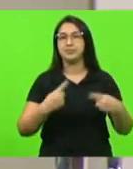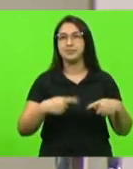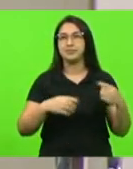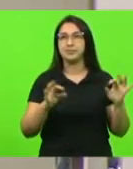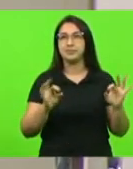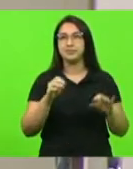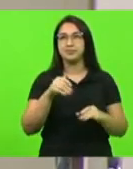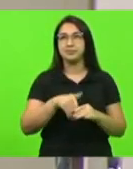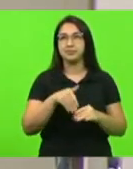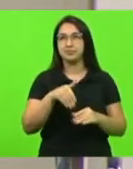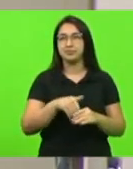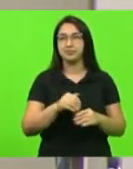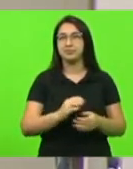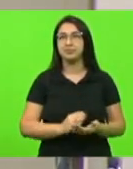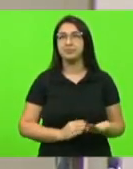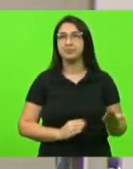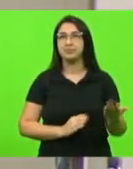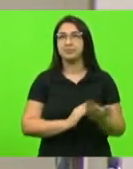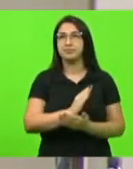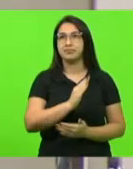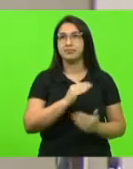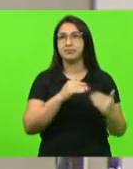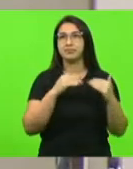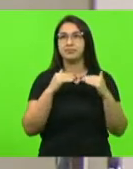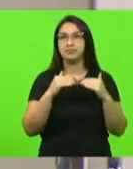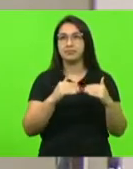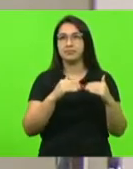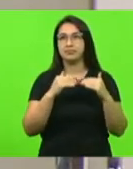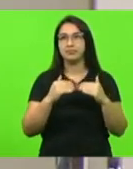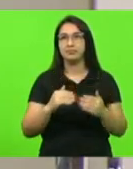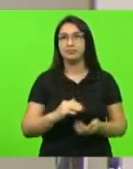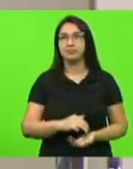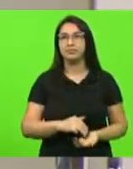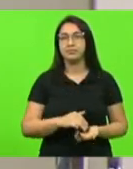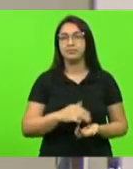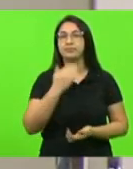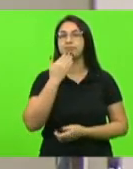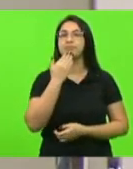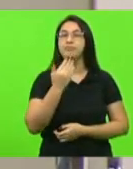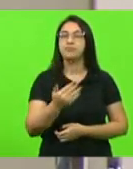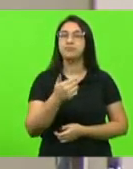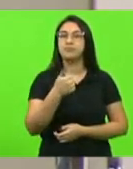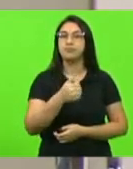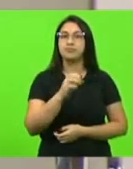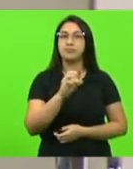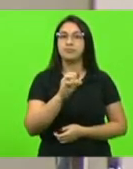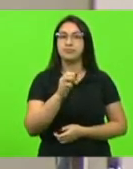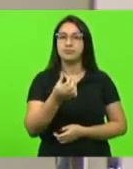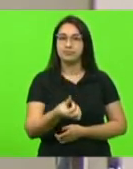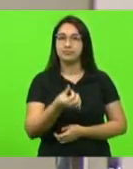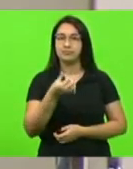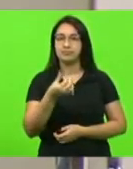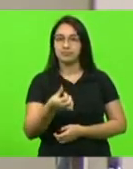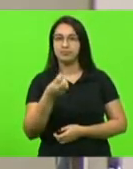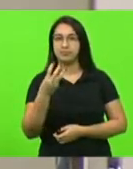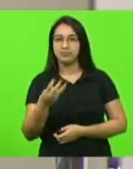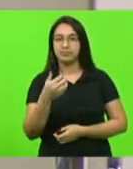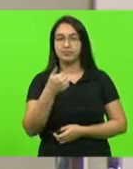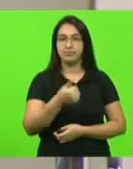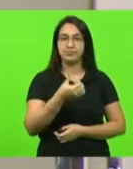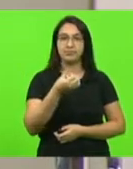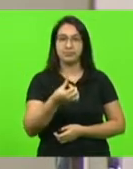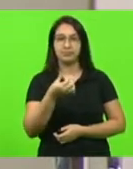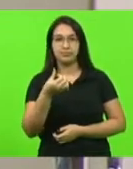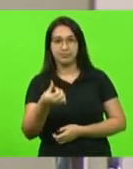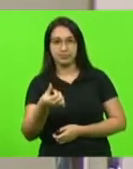deputados que aprovam permaneçam como se encontra aprovado por unanimidade requerimentos 1663 e 1665